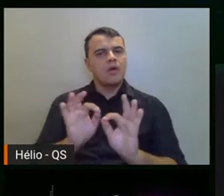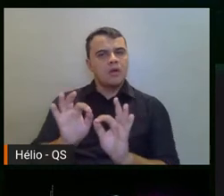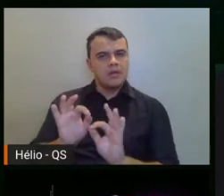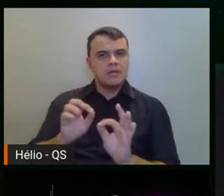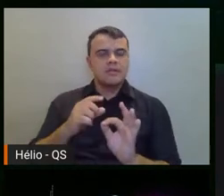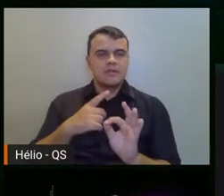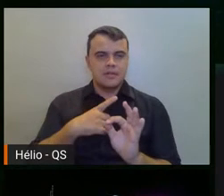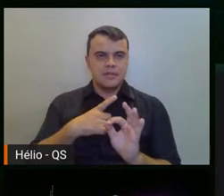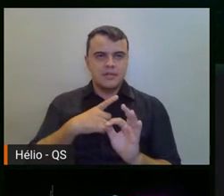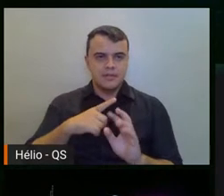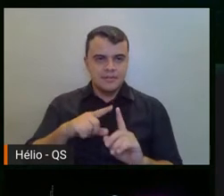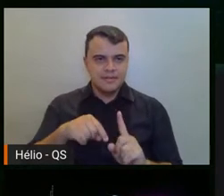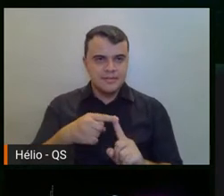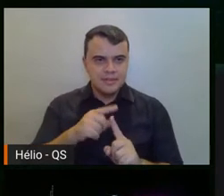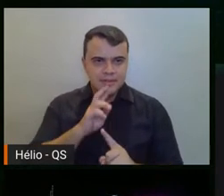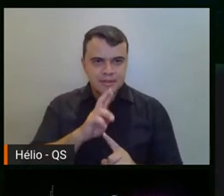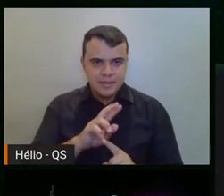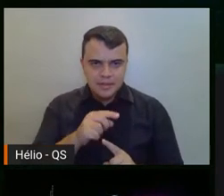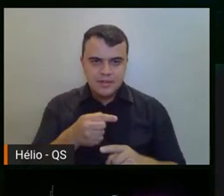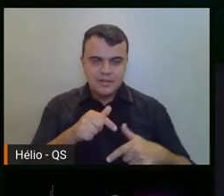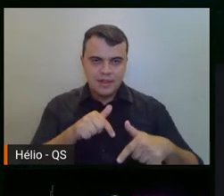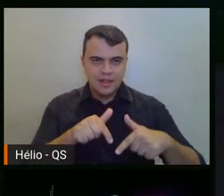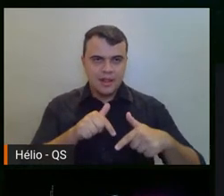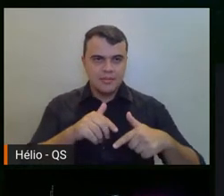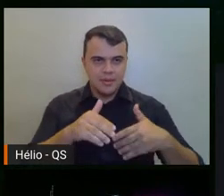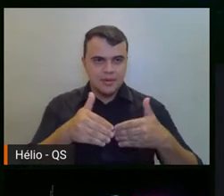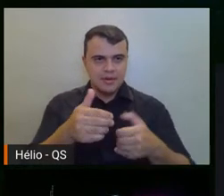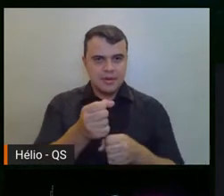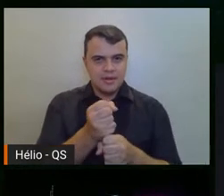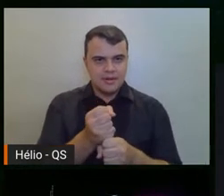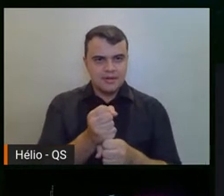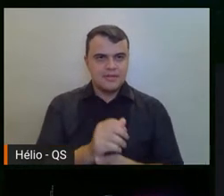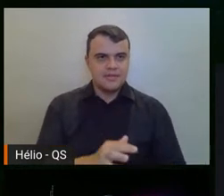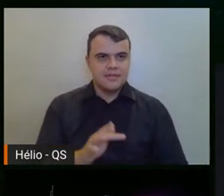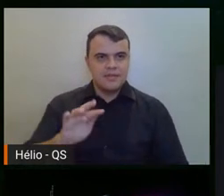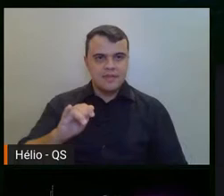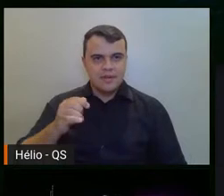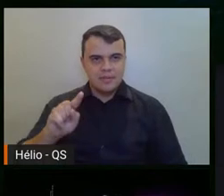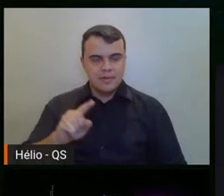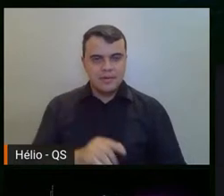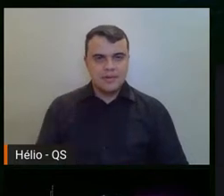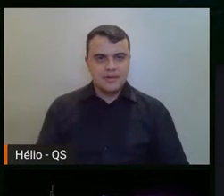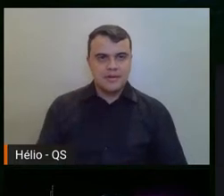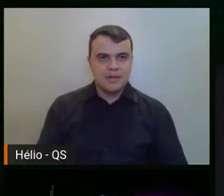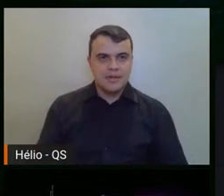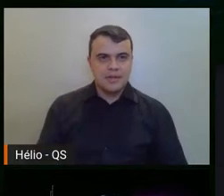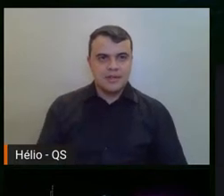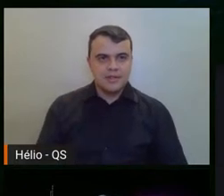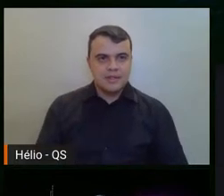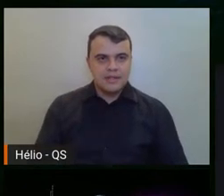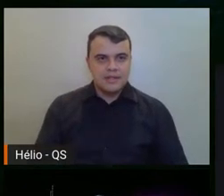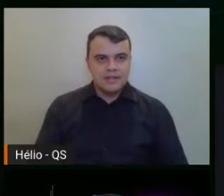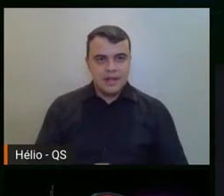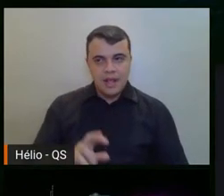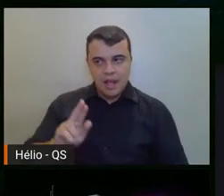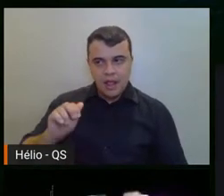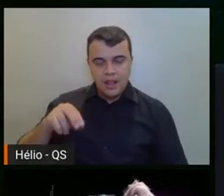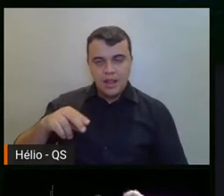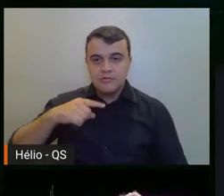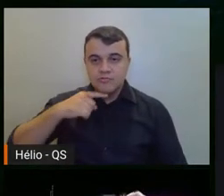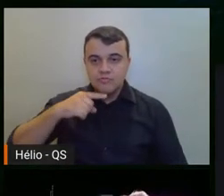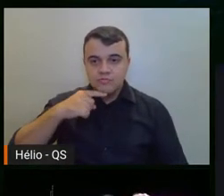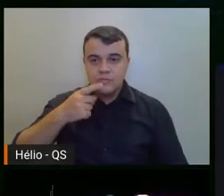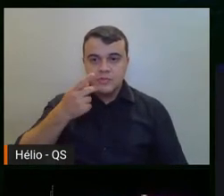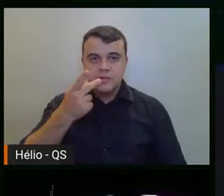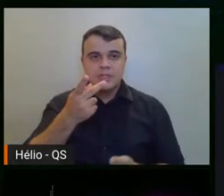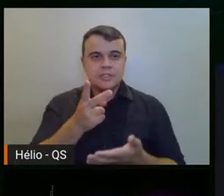um pouco aí do resultado do nosso aí ao longo do ano né Felipão e até Renan uma dúvida que muita gente